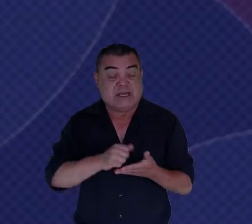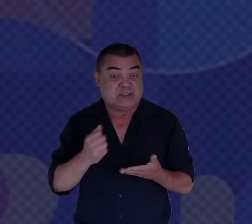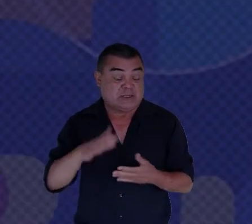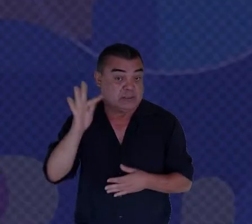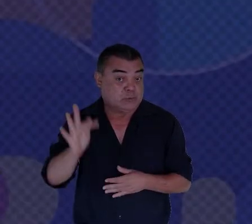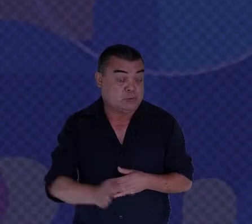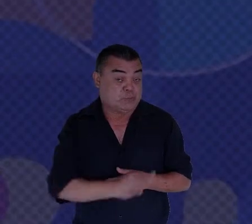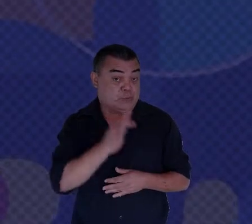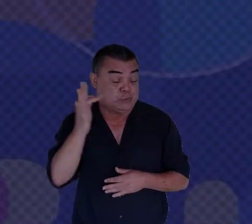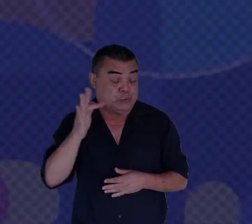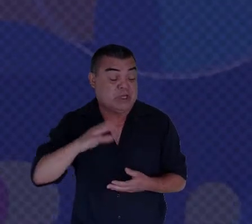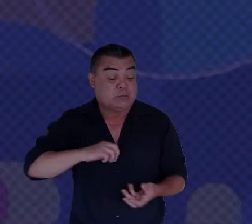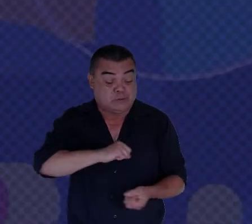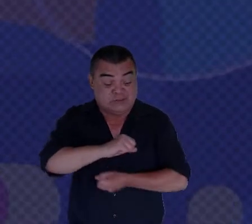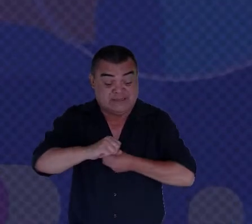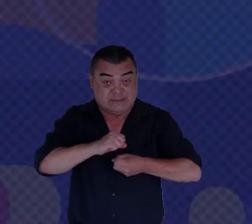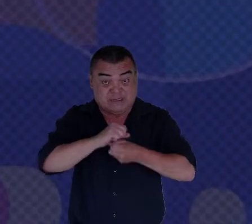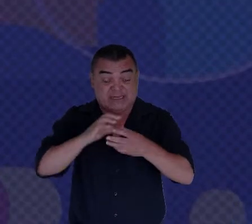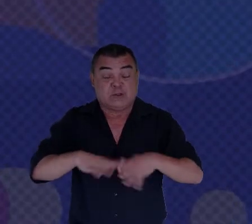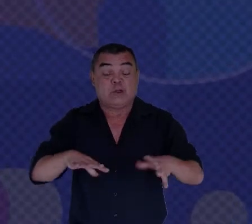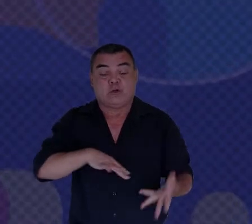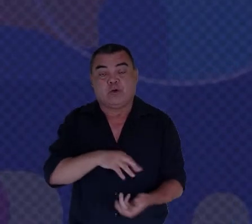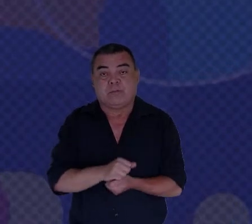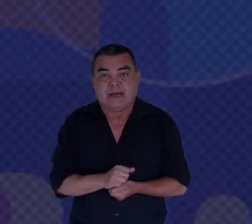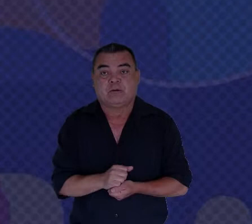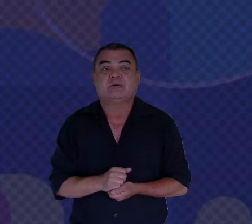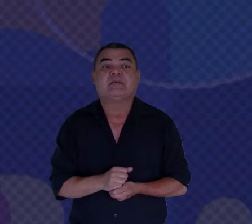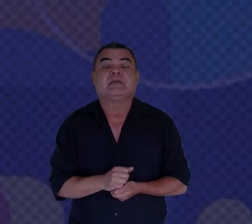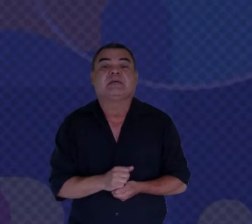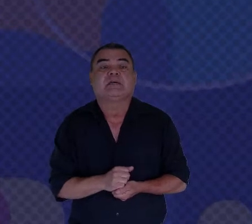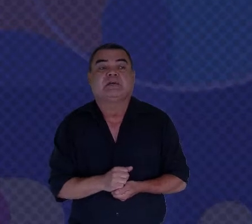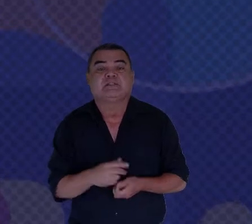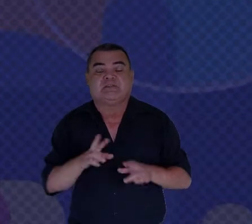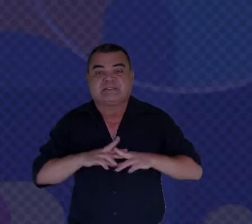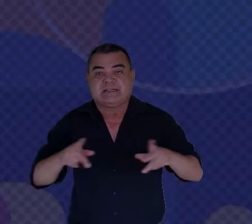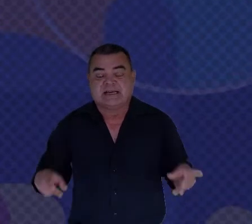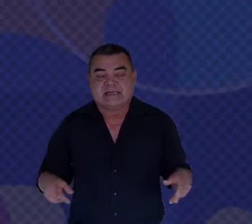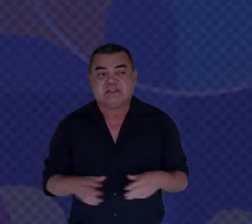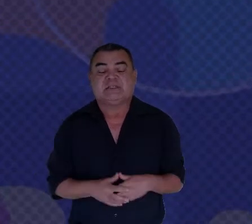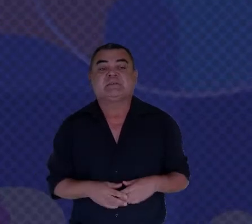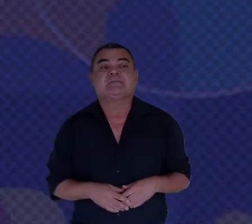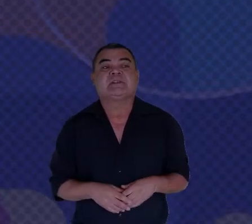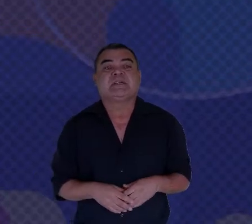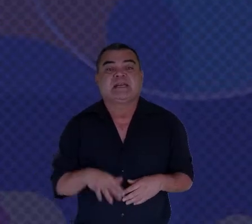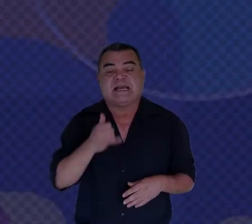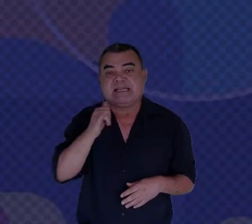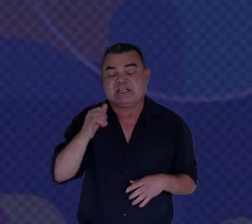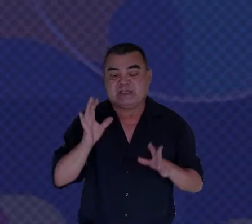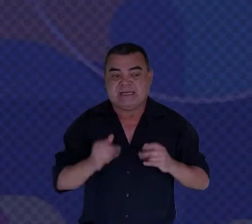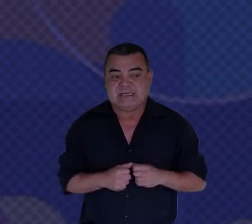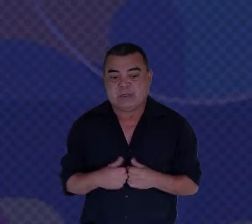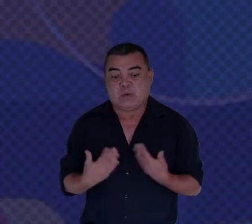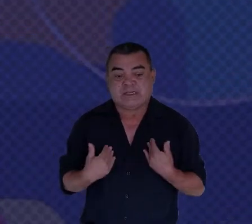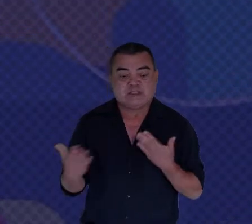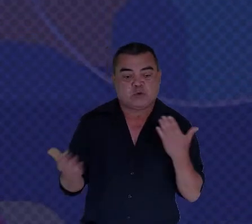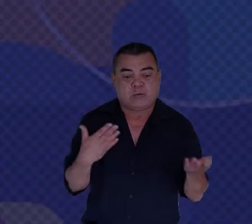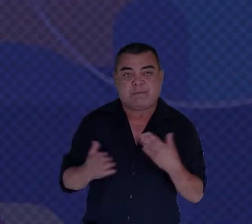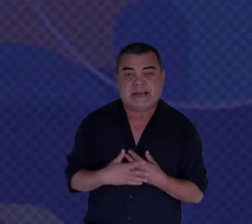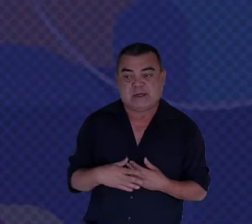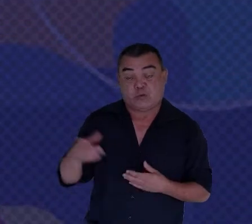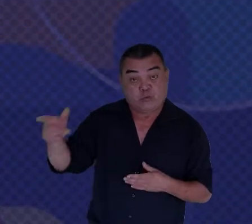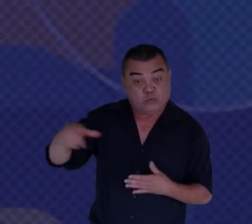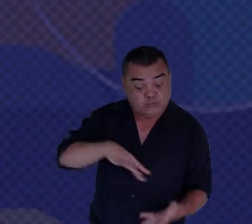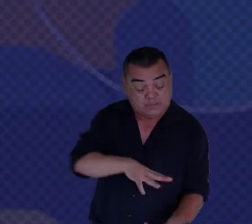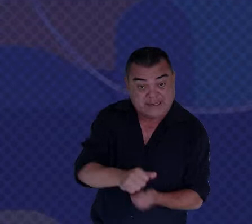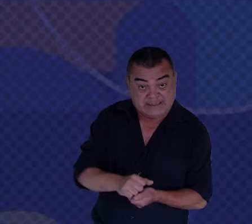agenda de sustentabilidade Global o seu diversidade o sua matriz energética limpa é quando a gente compara com o resto do mundo